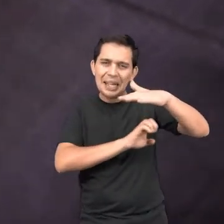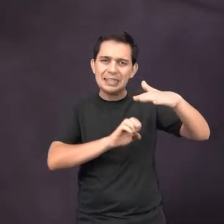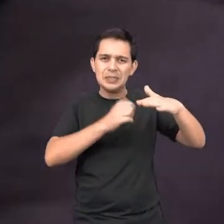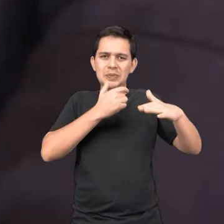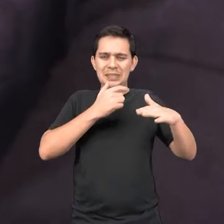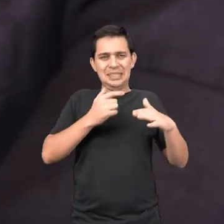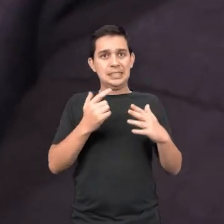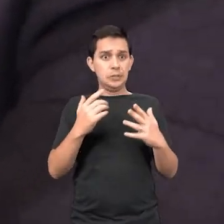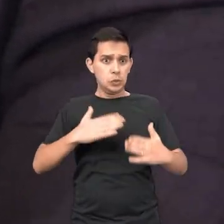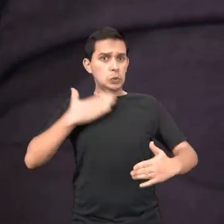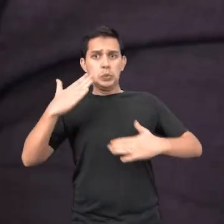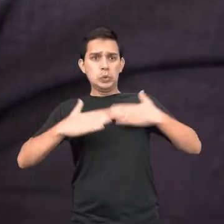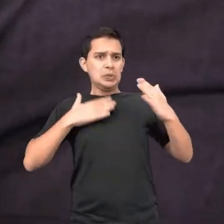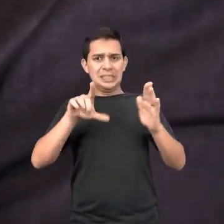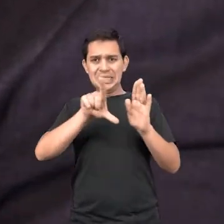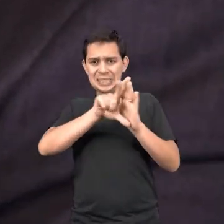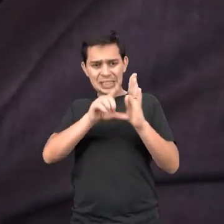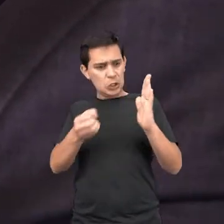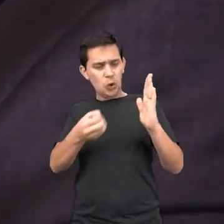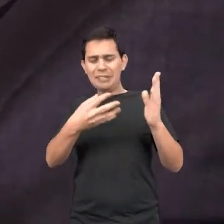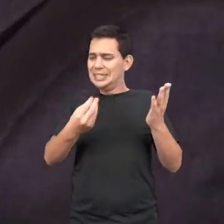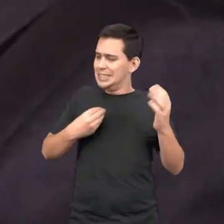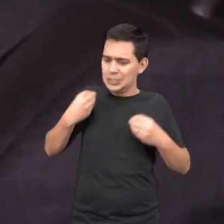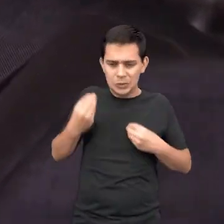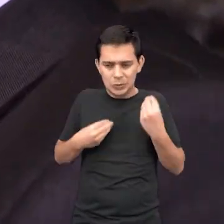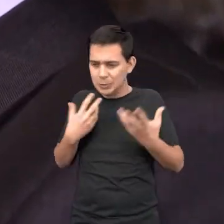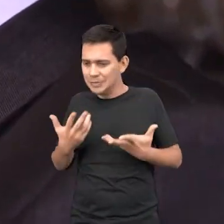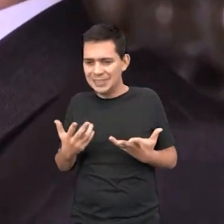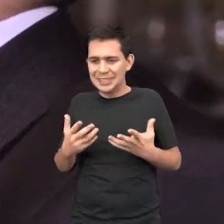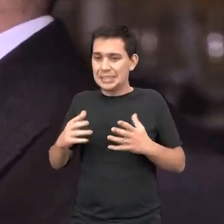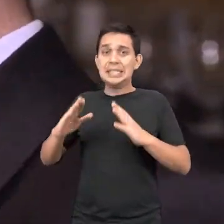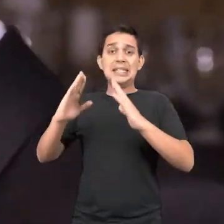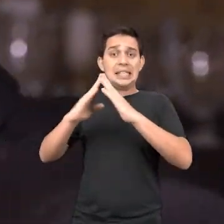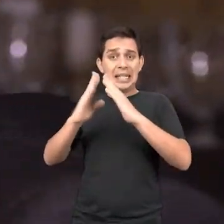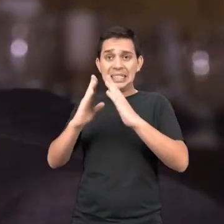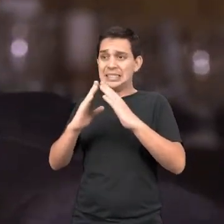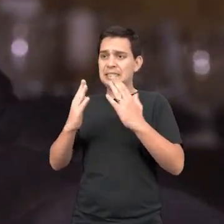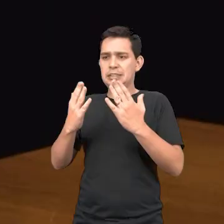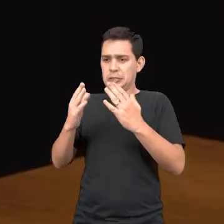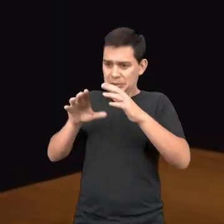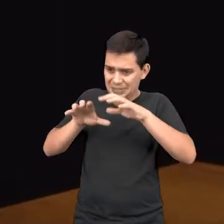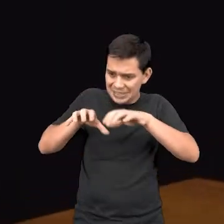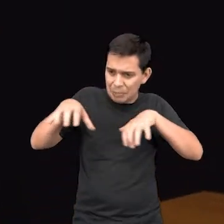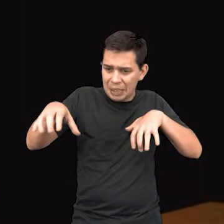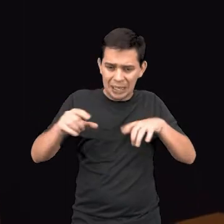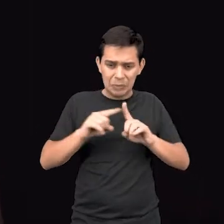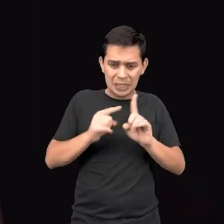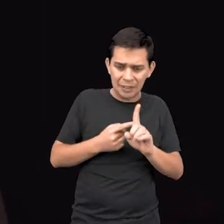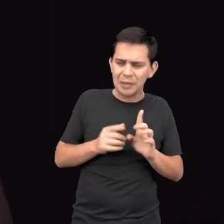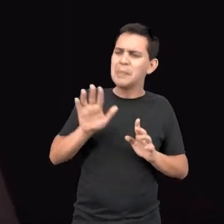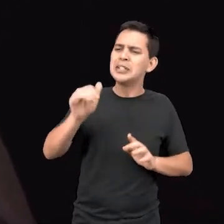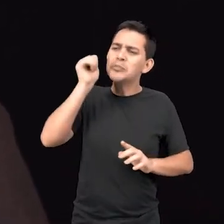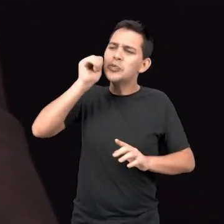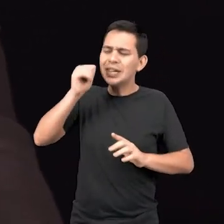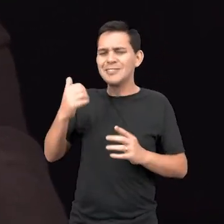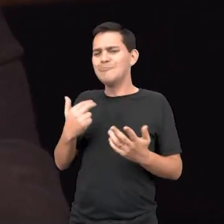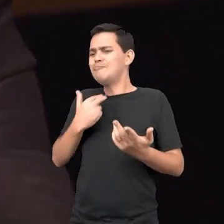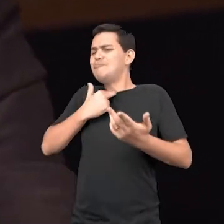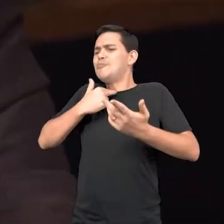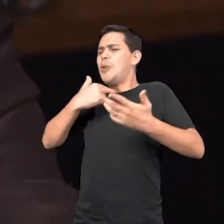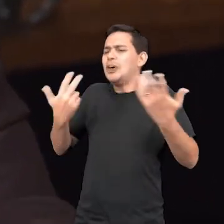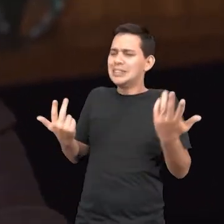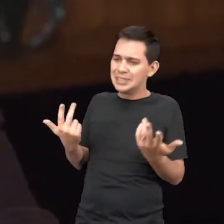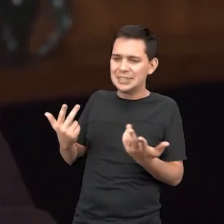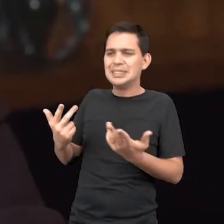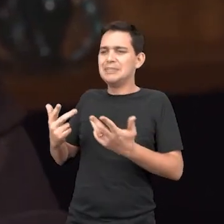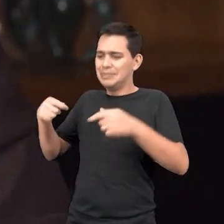o que fazer quando não é possível deixar a funcionária trabalhando em casa. O advogado é categórico. De uma